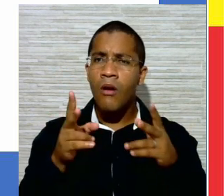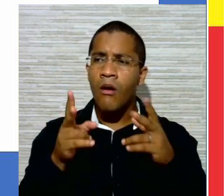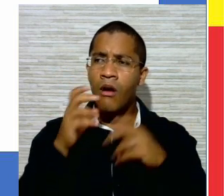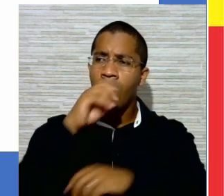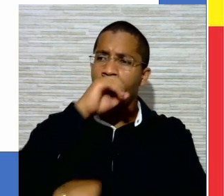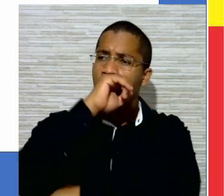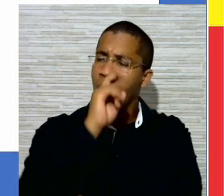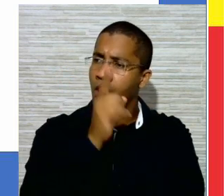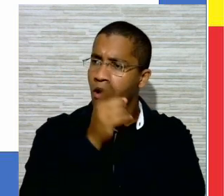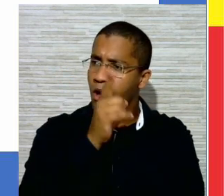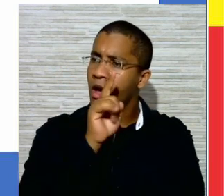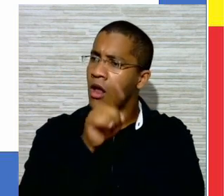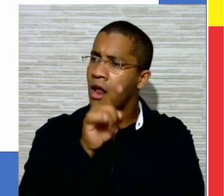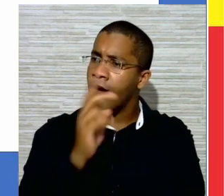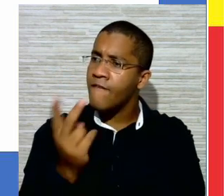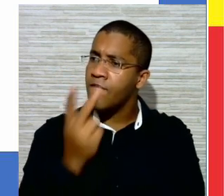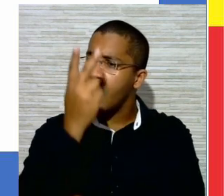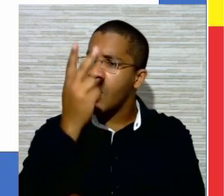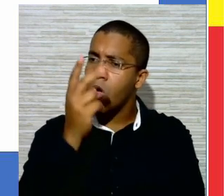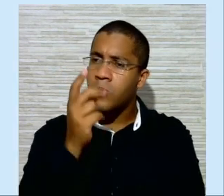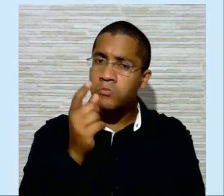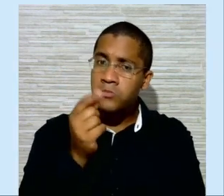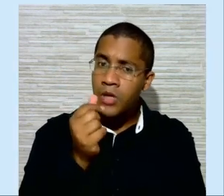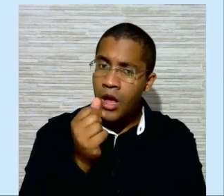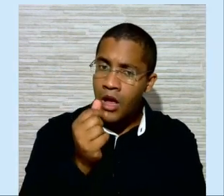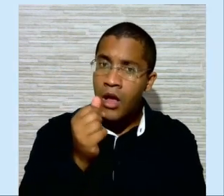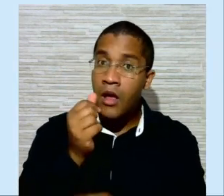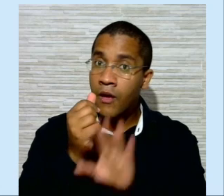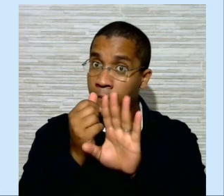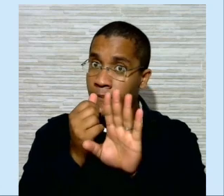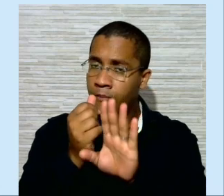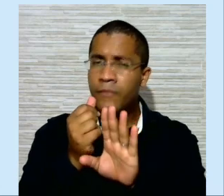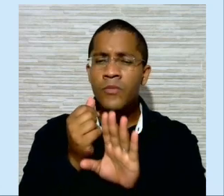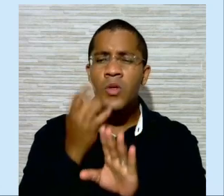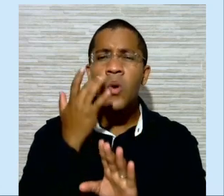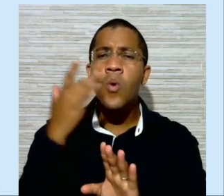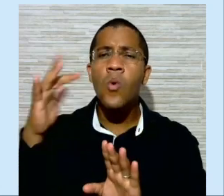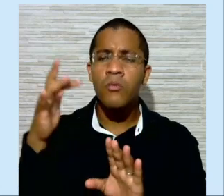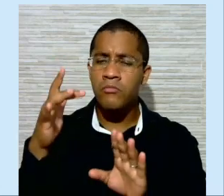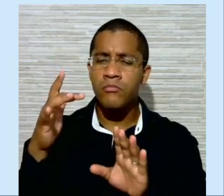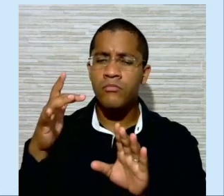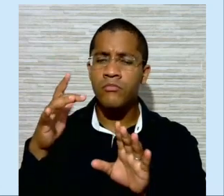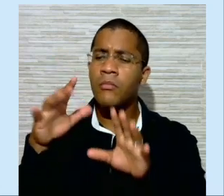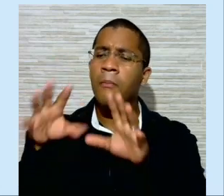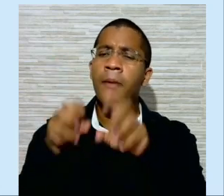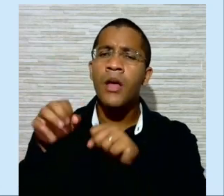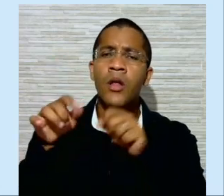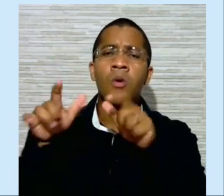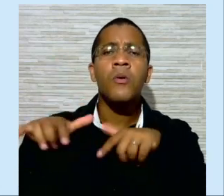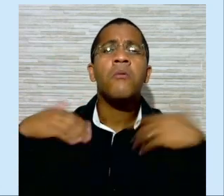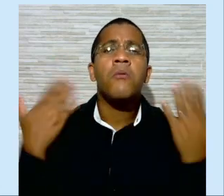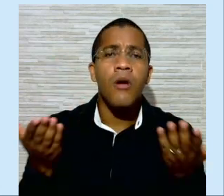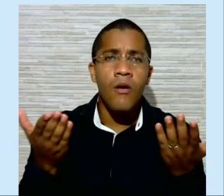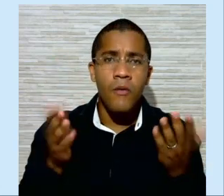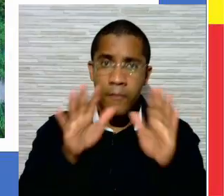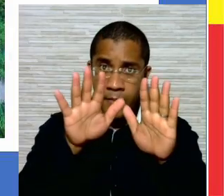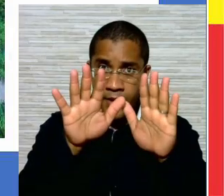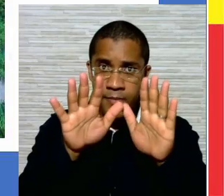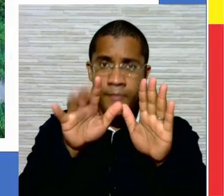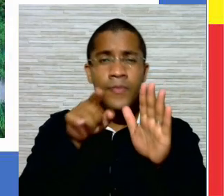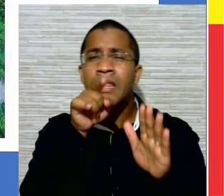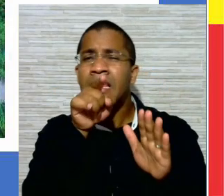observar valor nas coisas, mas o que é riqueza? De onde vêm as riquezas, tá? De onde vem o ouro, de onde vem tudo isso? Observa a tela mais uma